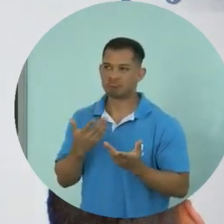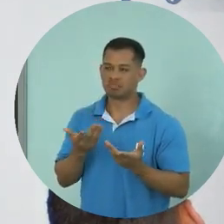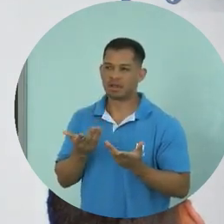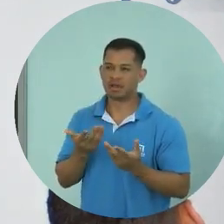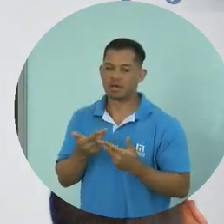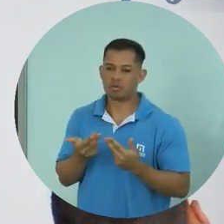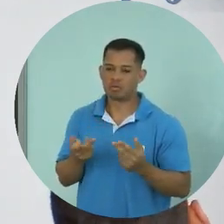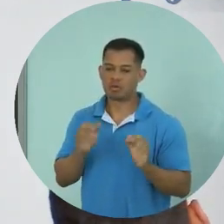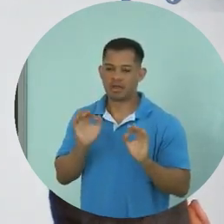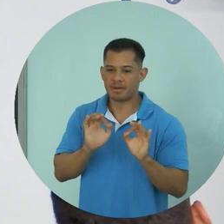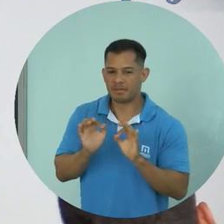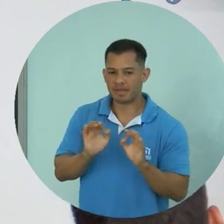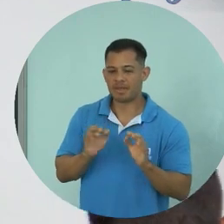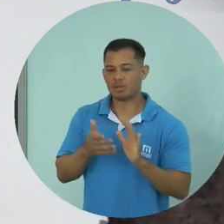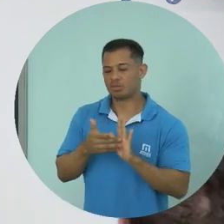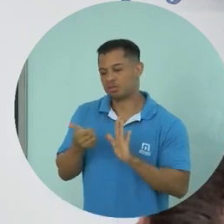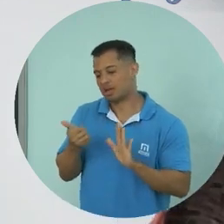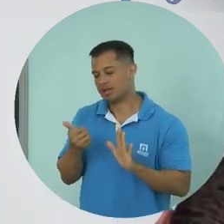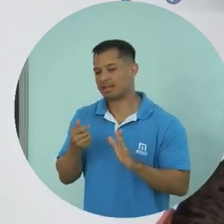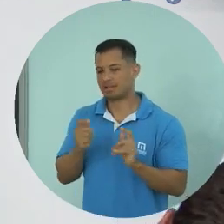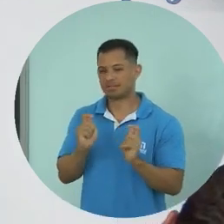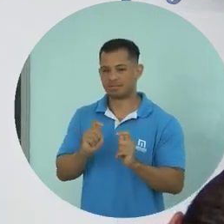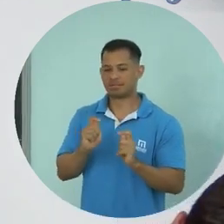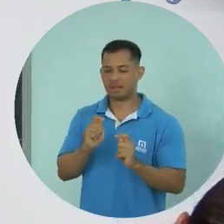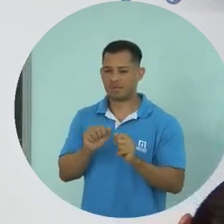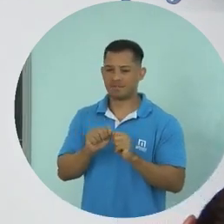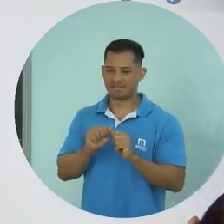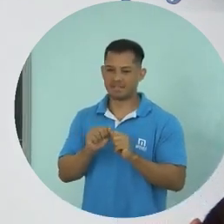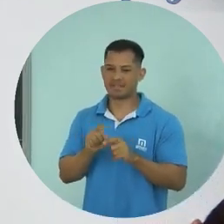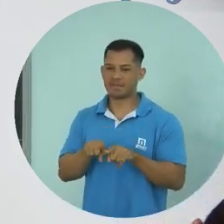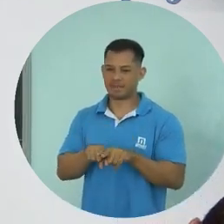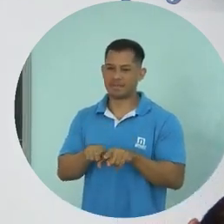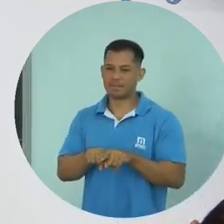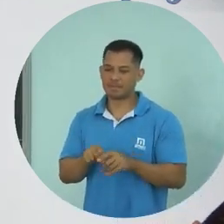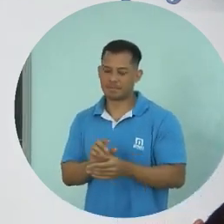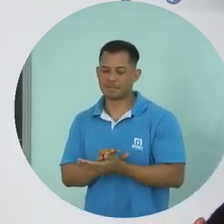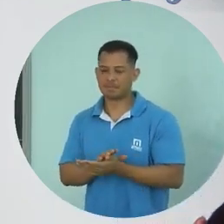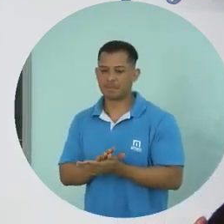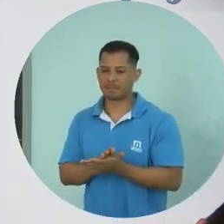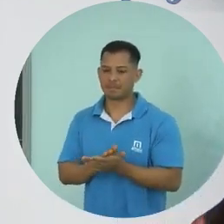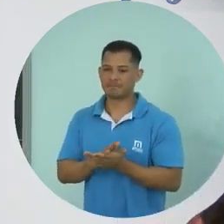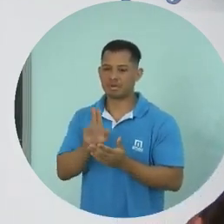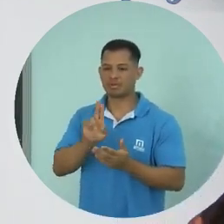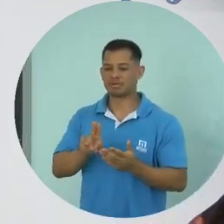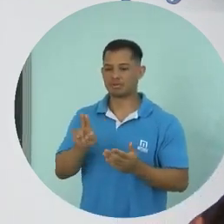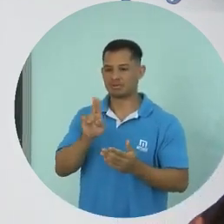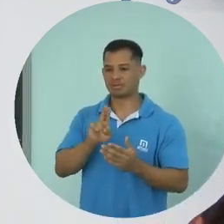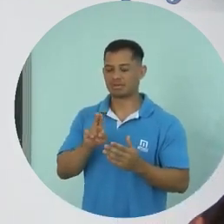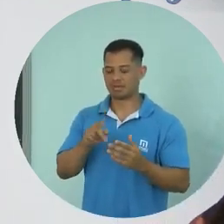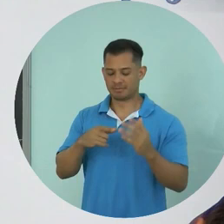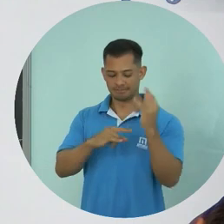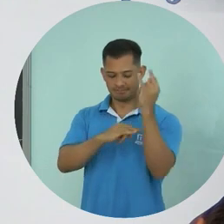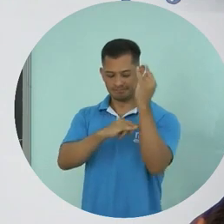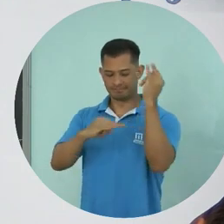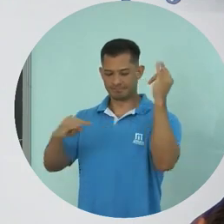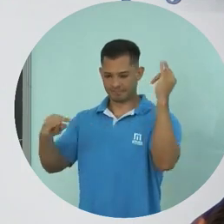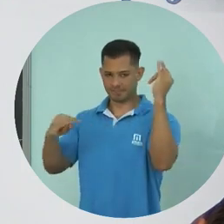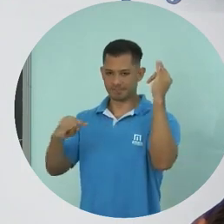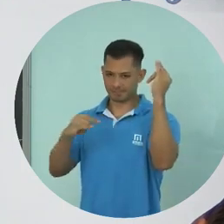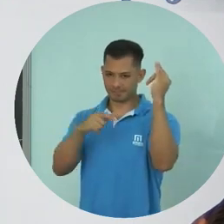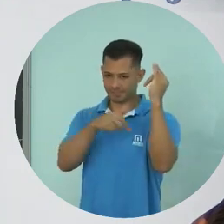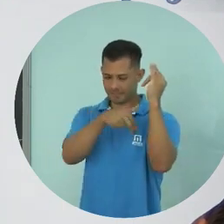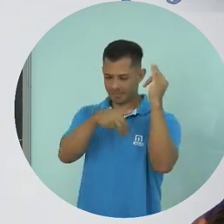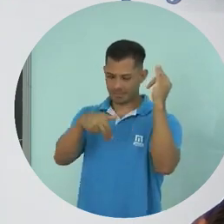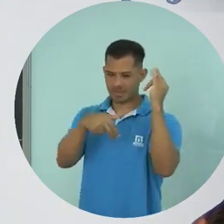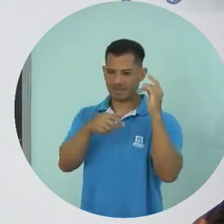alguma retirada de insert, alguma coisa, a gente já consegue utilizar o próprio sistema de forma. E aí, ela vai